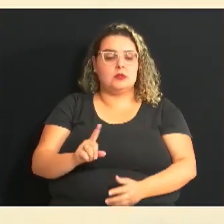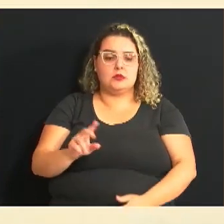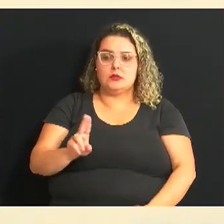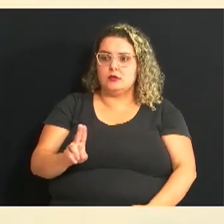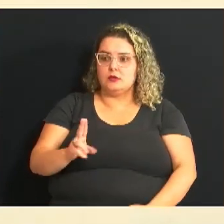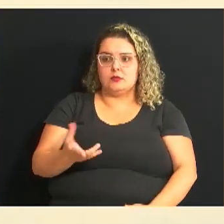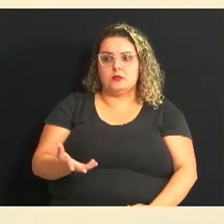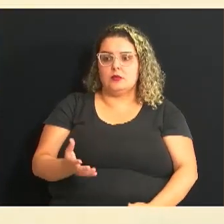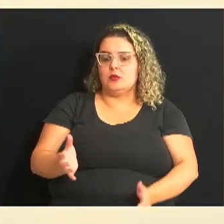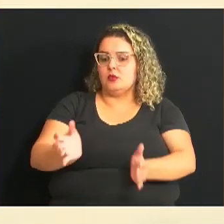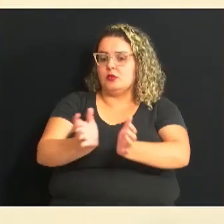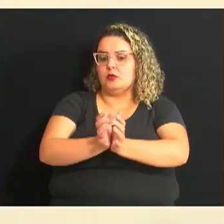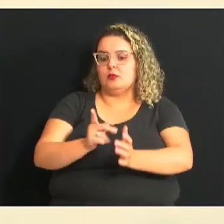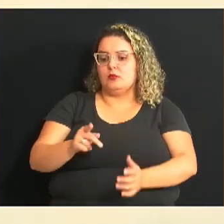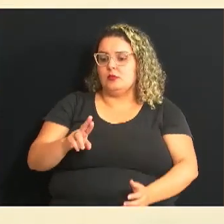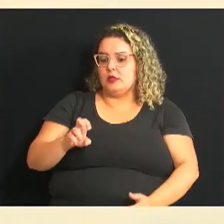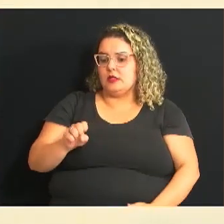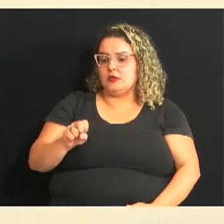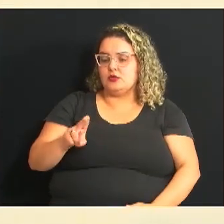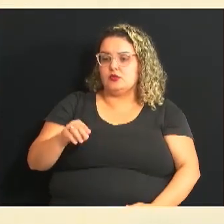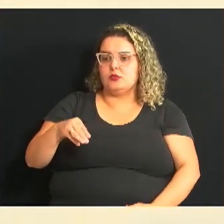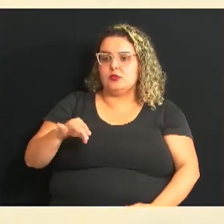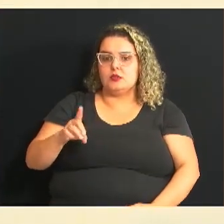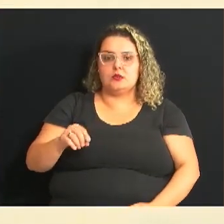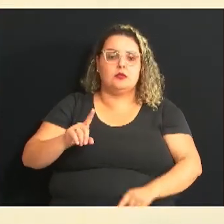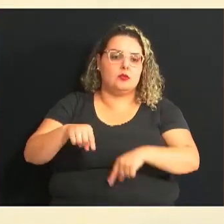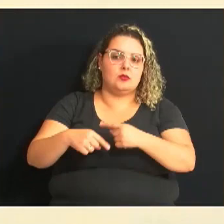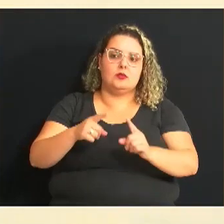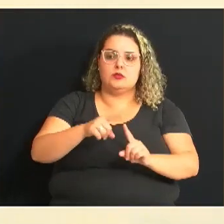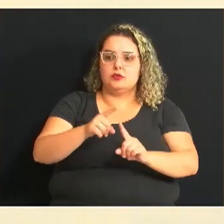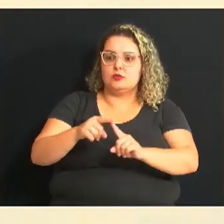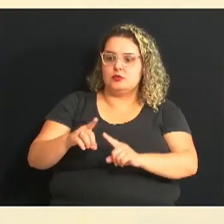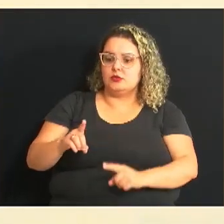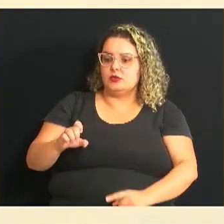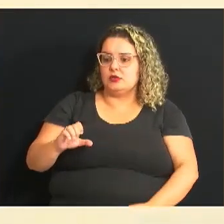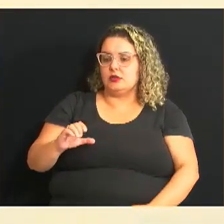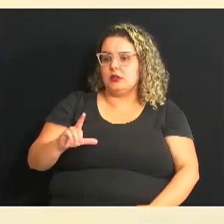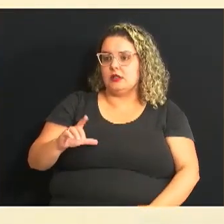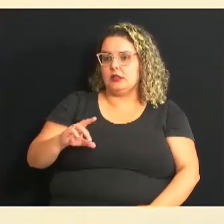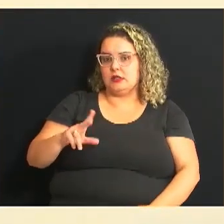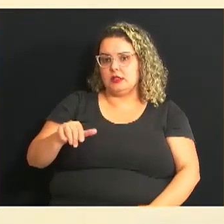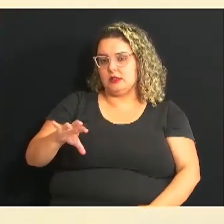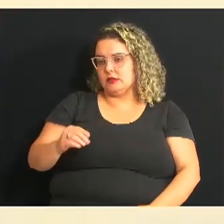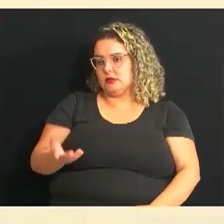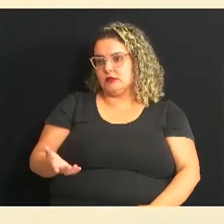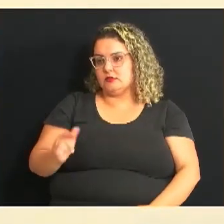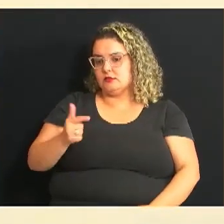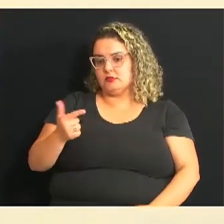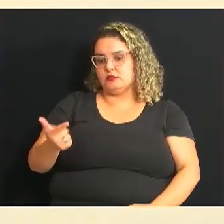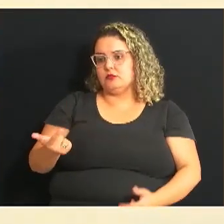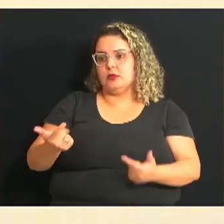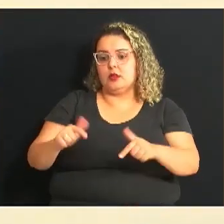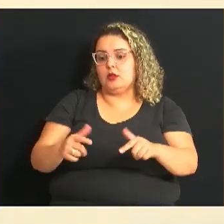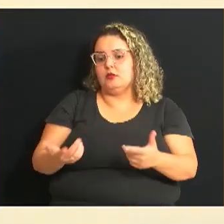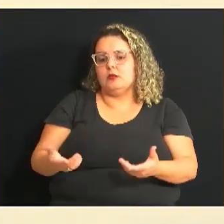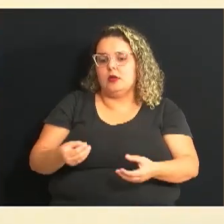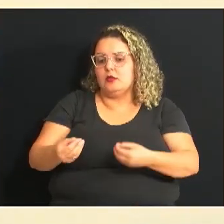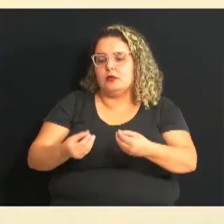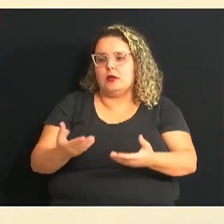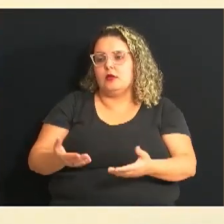presumido, outros tipos de declaração, essas não tem como, não tem espaço, não tem como você